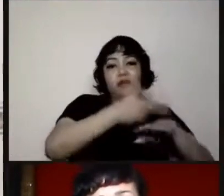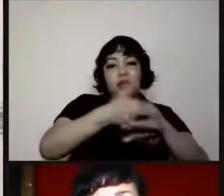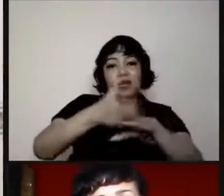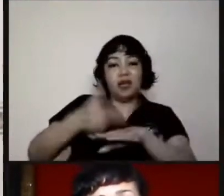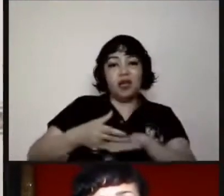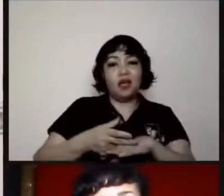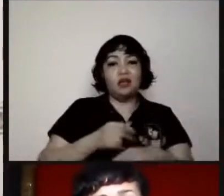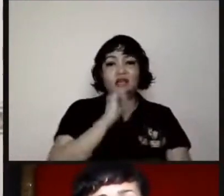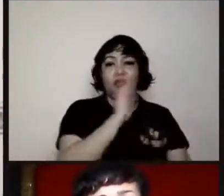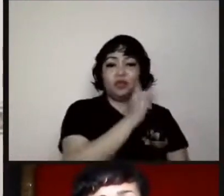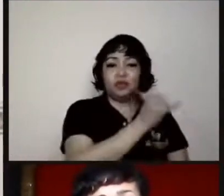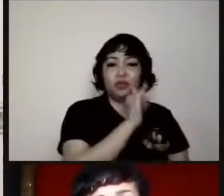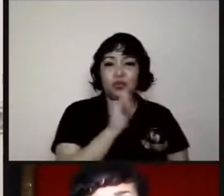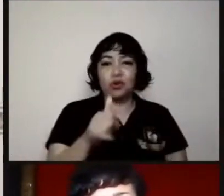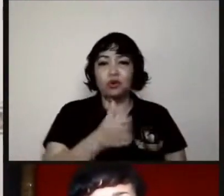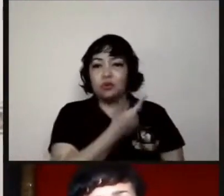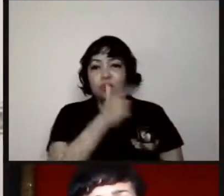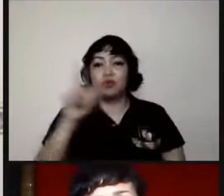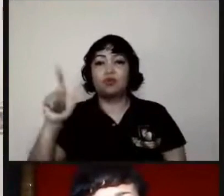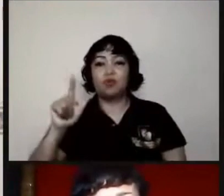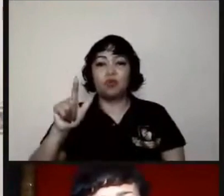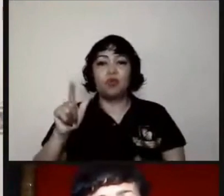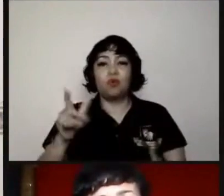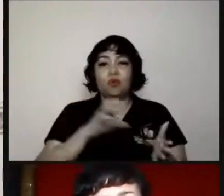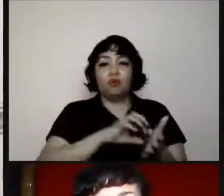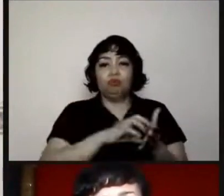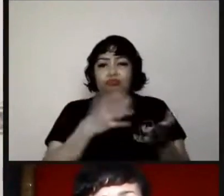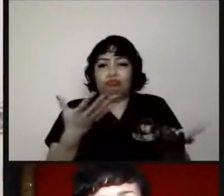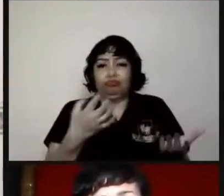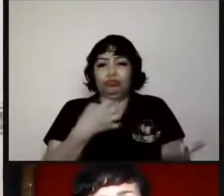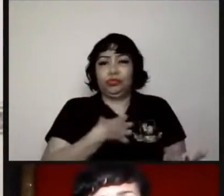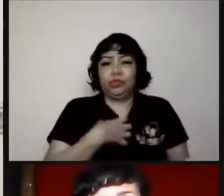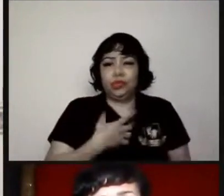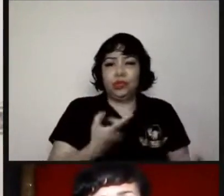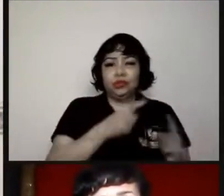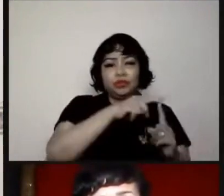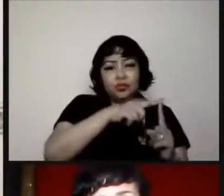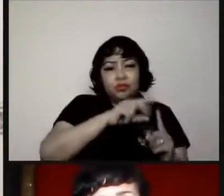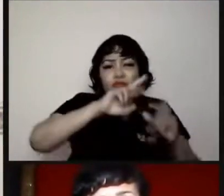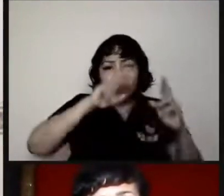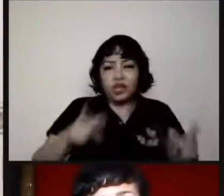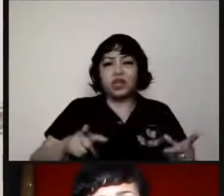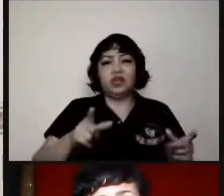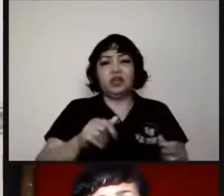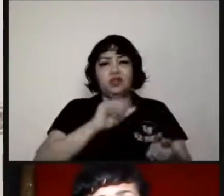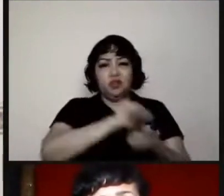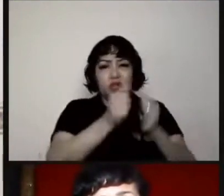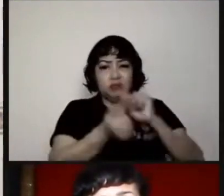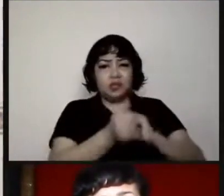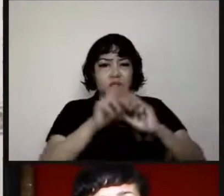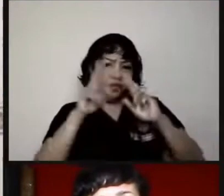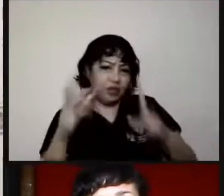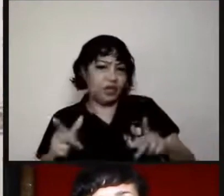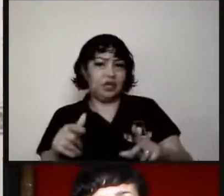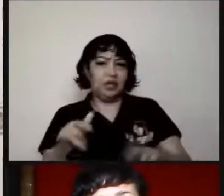história com uma outra versão, com outras versões, inclusive. E eu acho isso tão interessante, assim, a gente não sabia que determinada